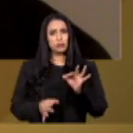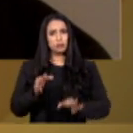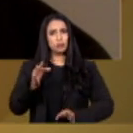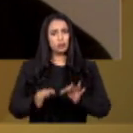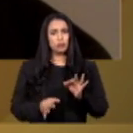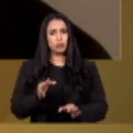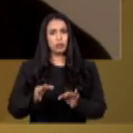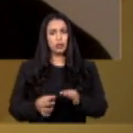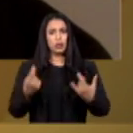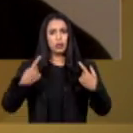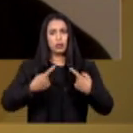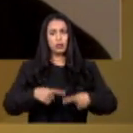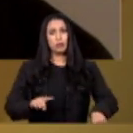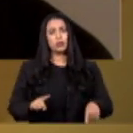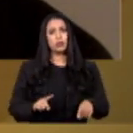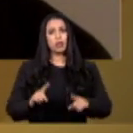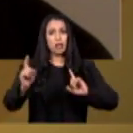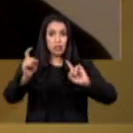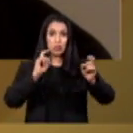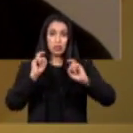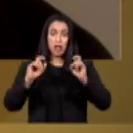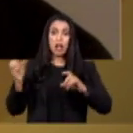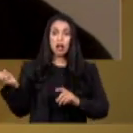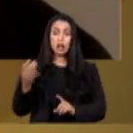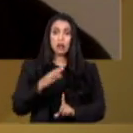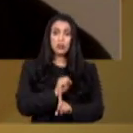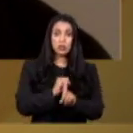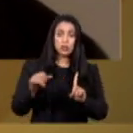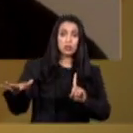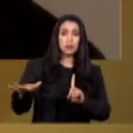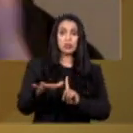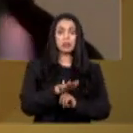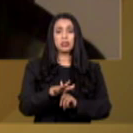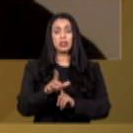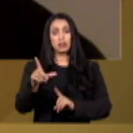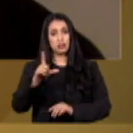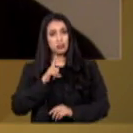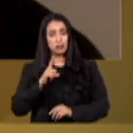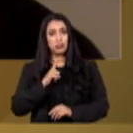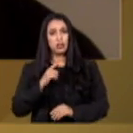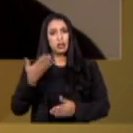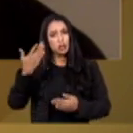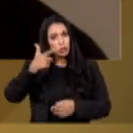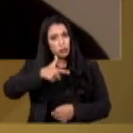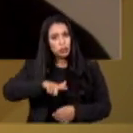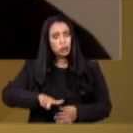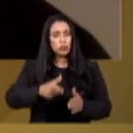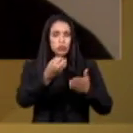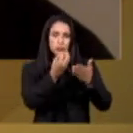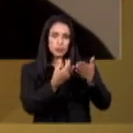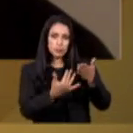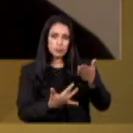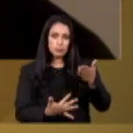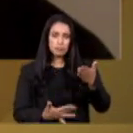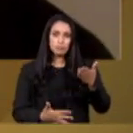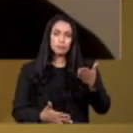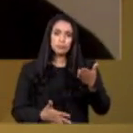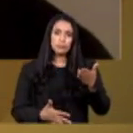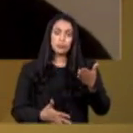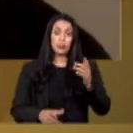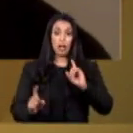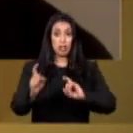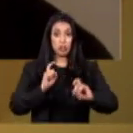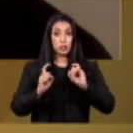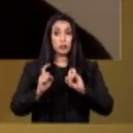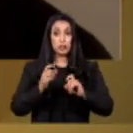estender esse os efeitos da sanção administrativa a nova sociedade de consumo e consegue a cola administração